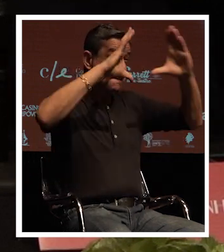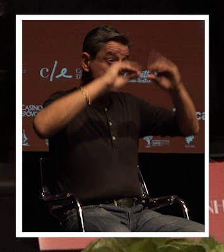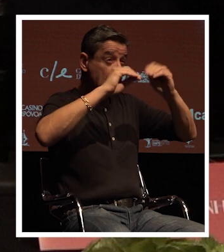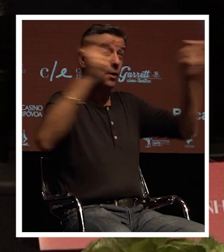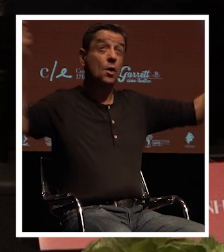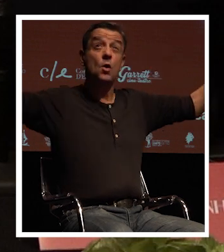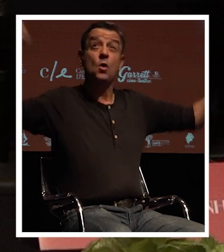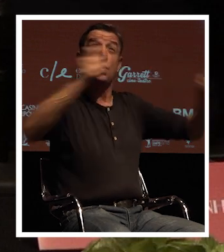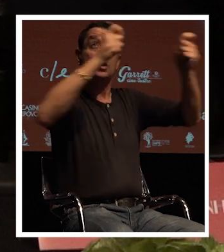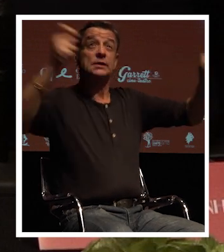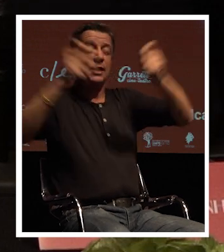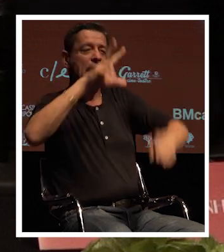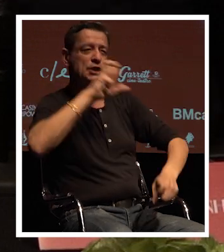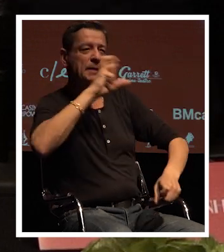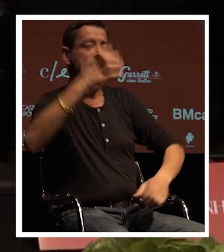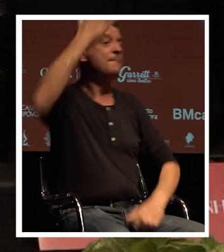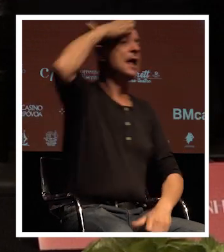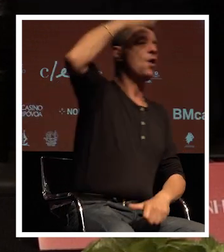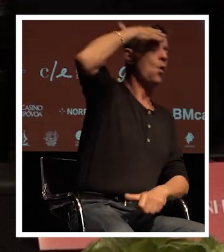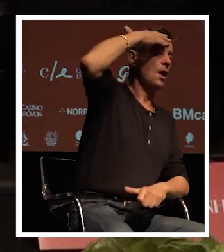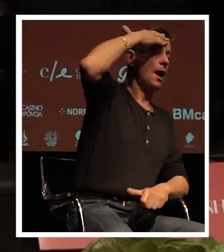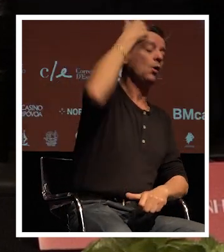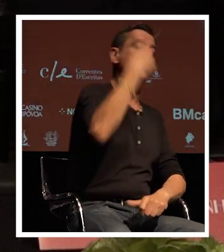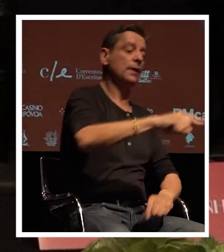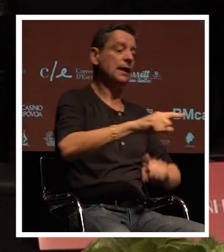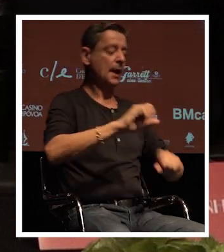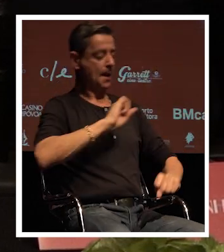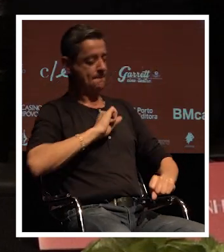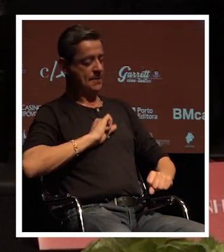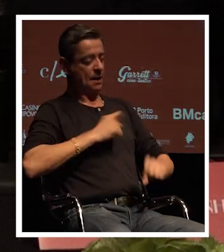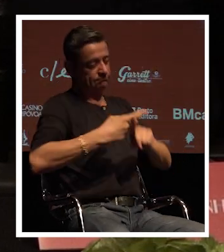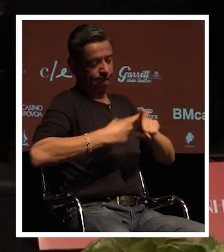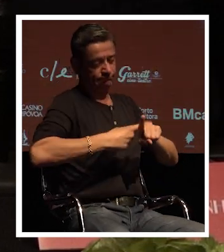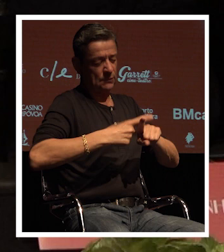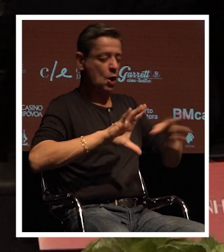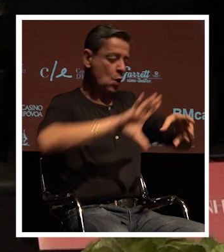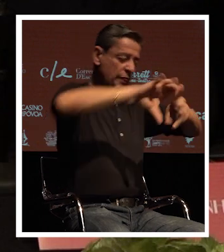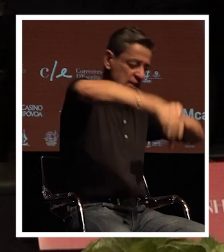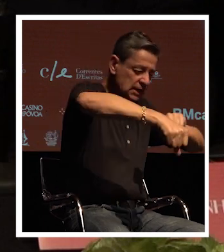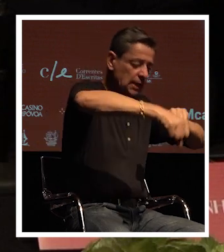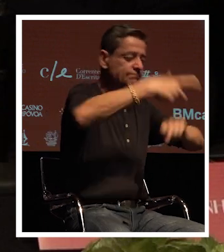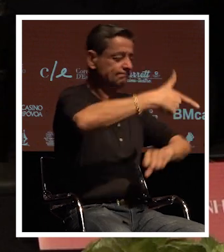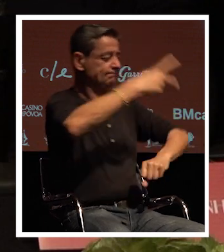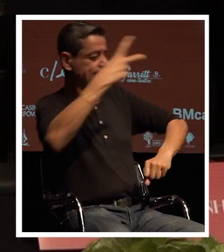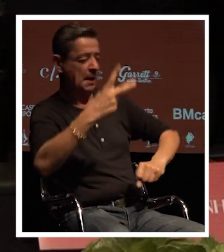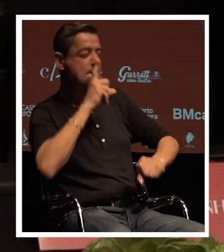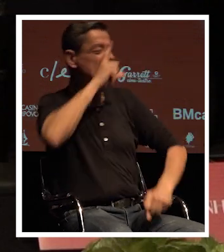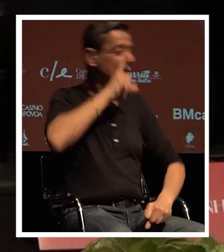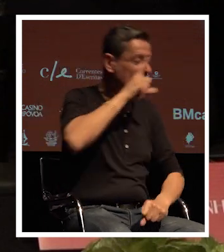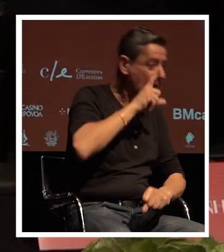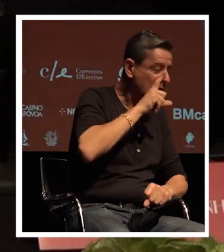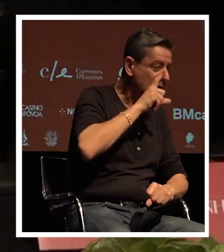cortina mas ela ainda respira na minha nuca o que suscita a minha Ira destruí a televisão estava farte de